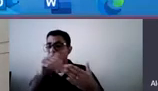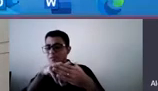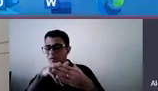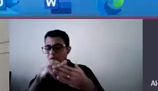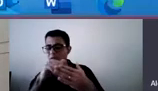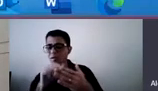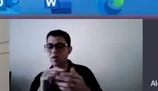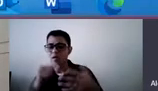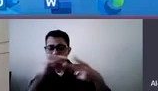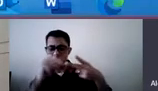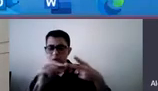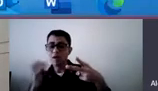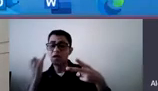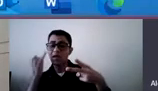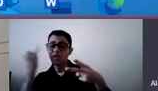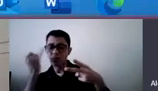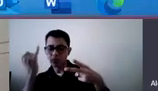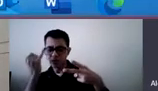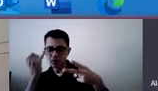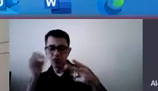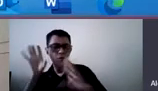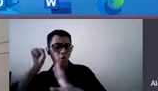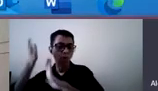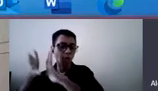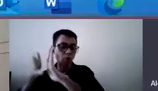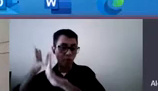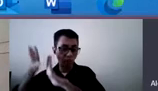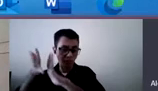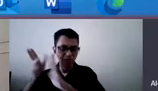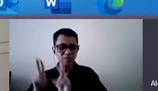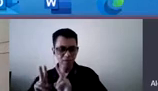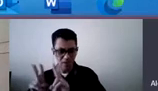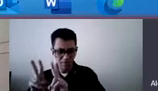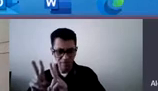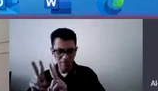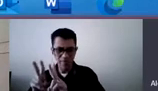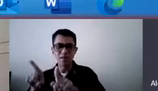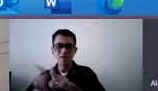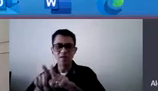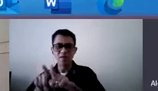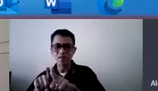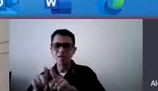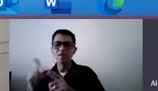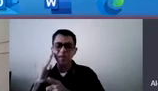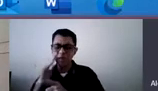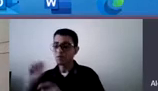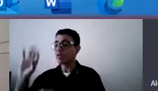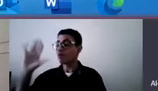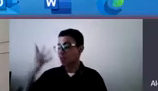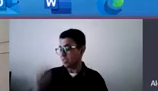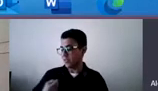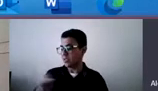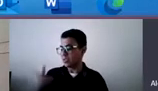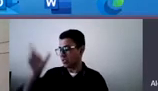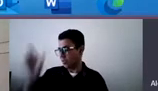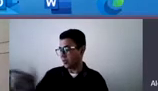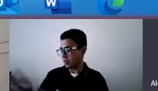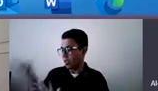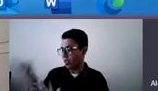Segundo ponto, é importante escutar atentamente, buscar entender os sentimentos e necessidades, apoiando